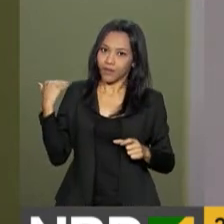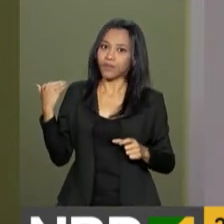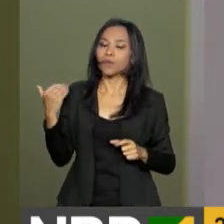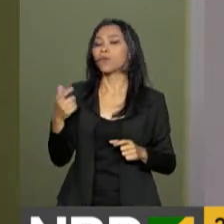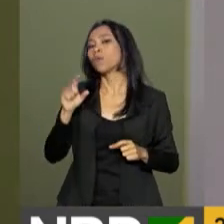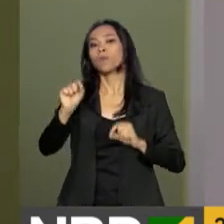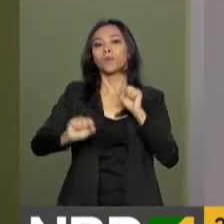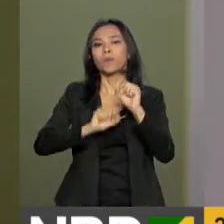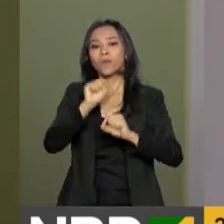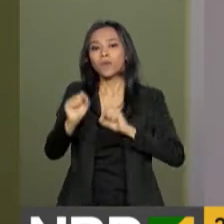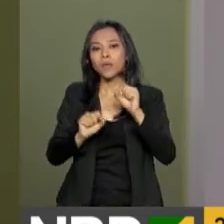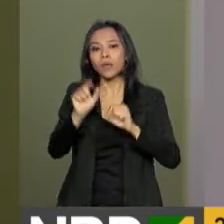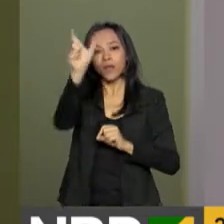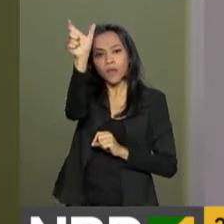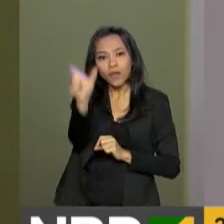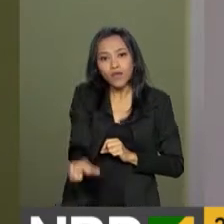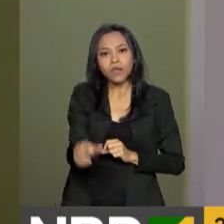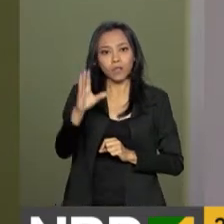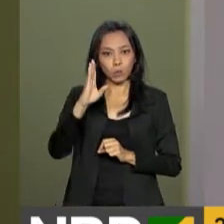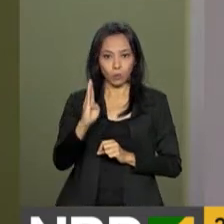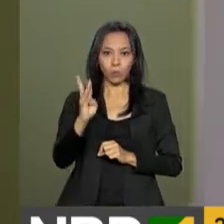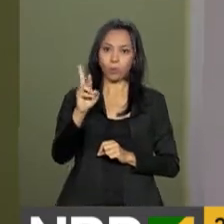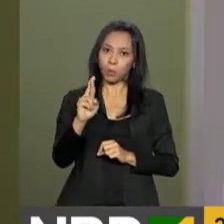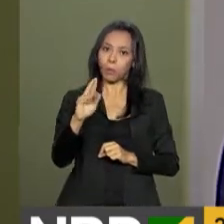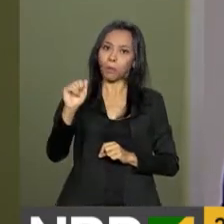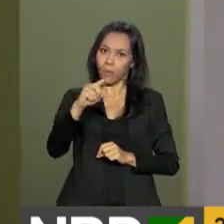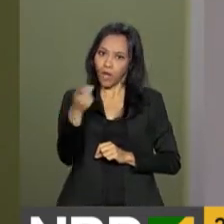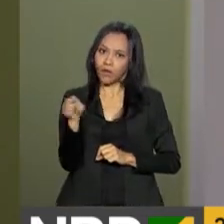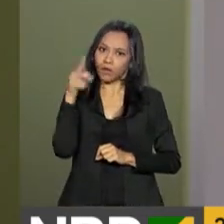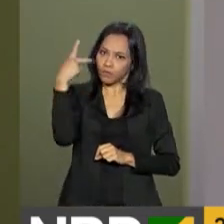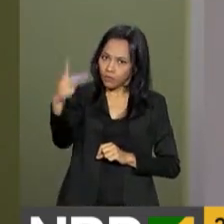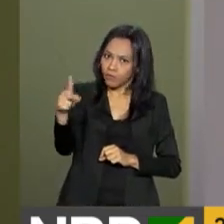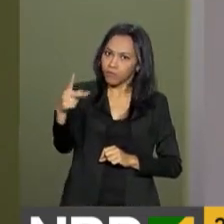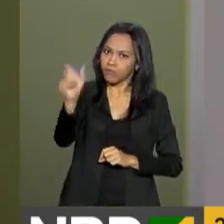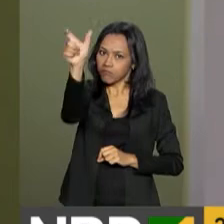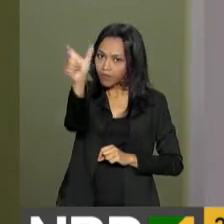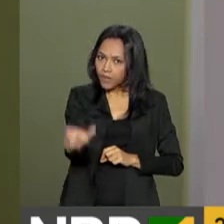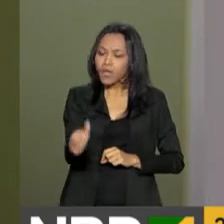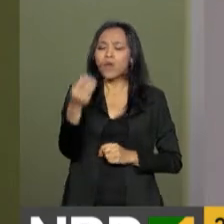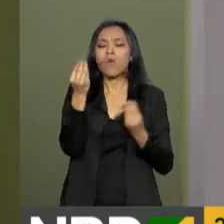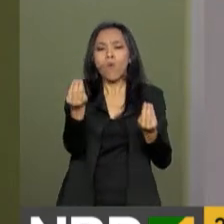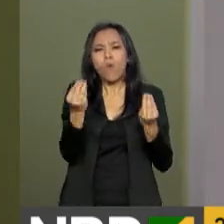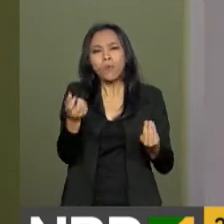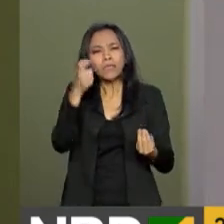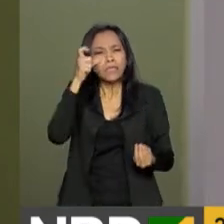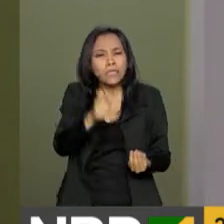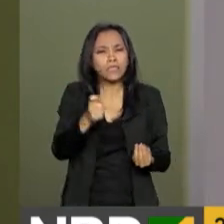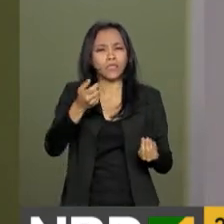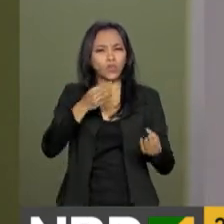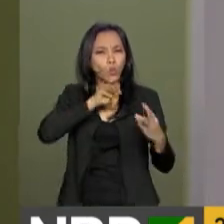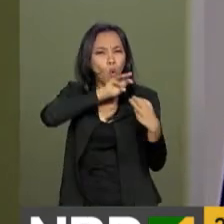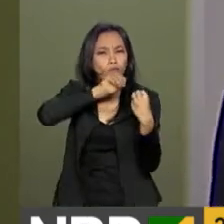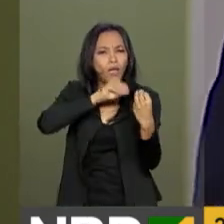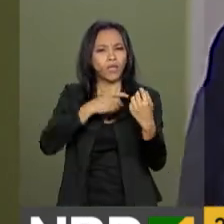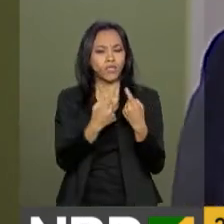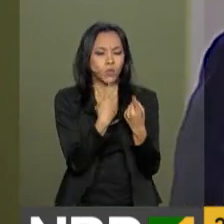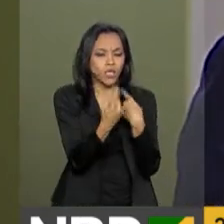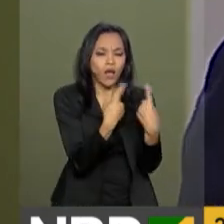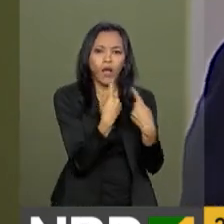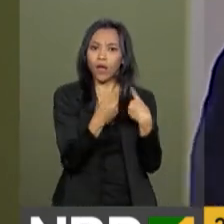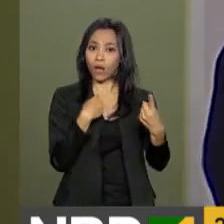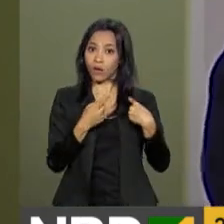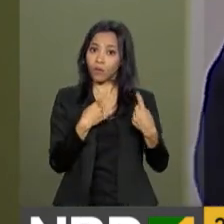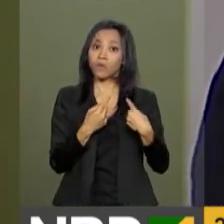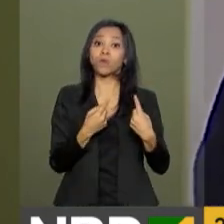figura exponencial do barão do rio branco é desinteressante como a diplomacia como diálogo como a conversa como